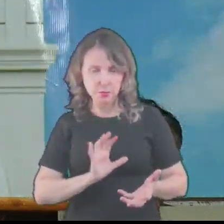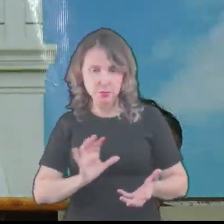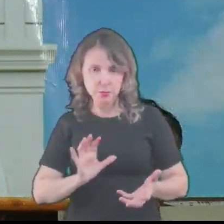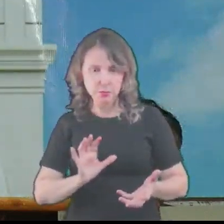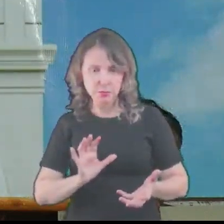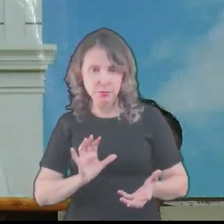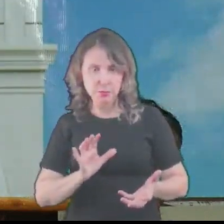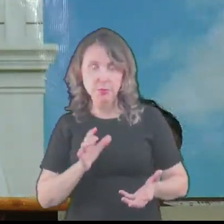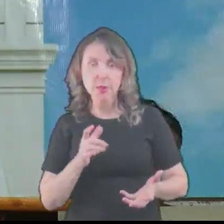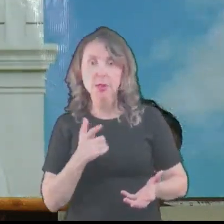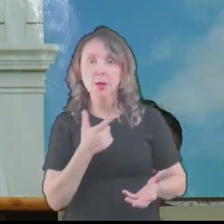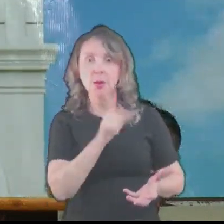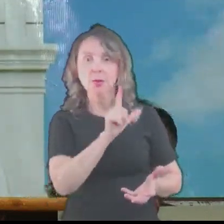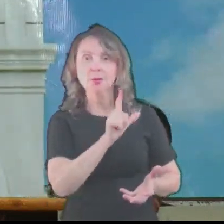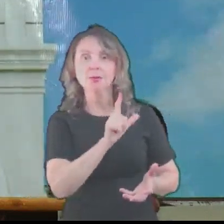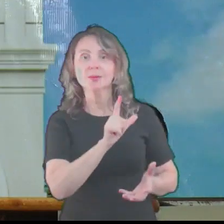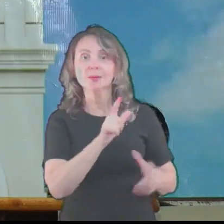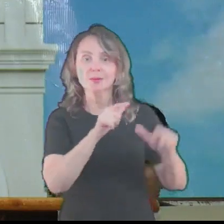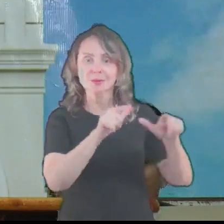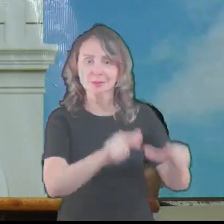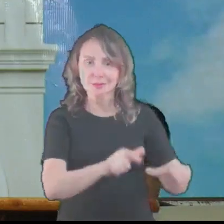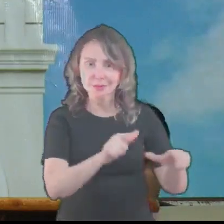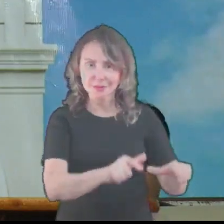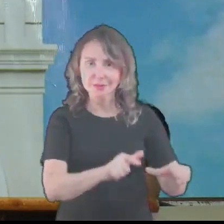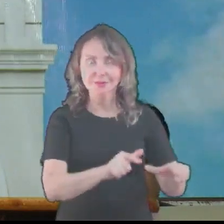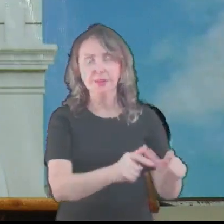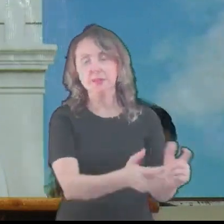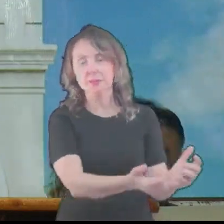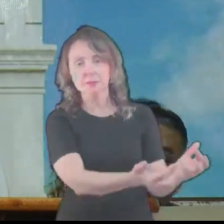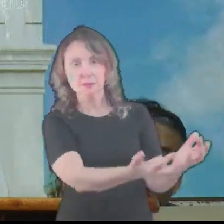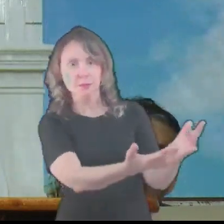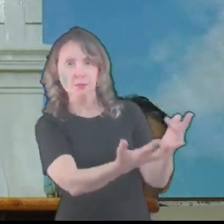terra de Sinim. Aleluia.